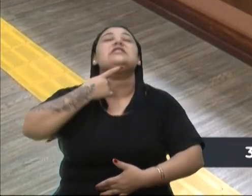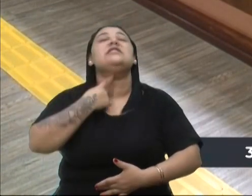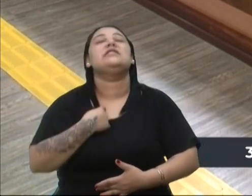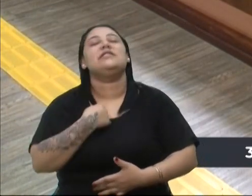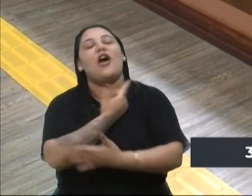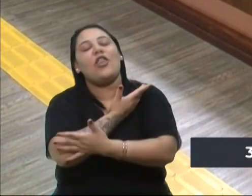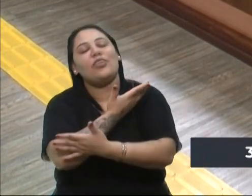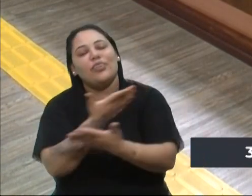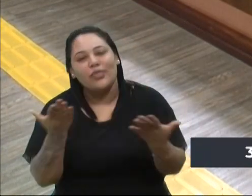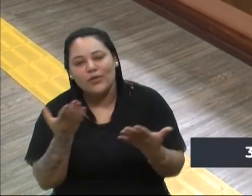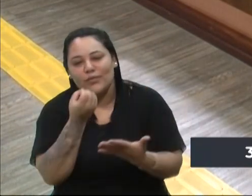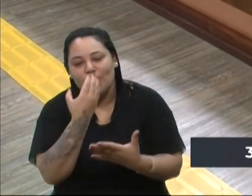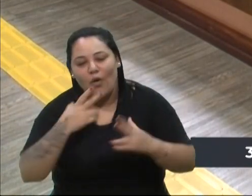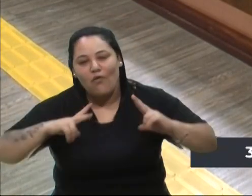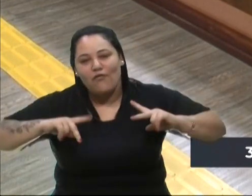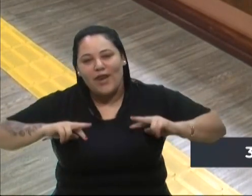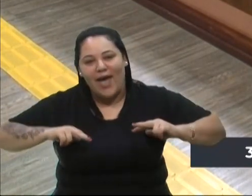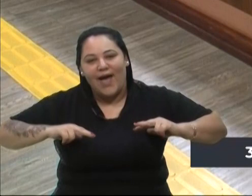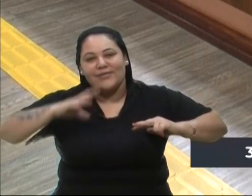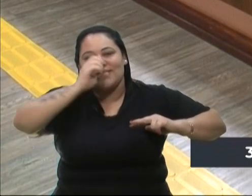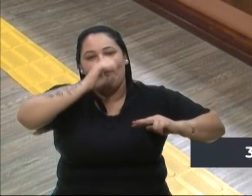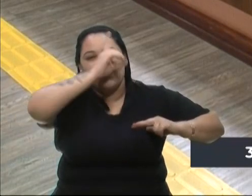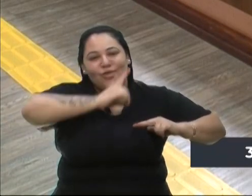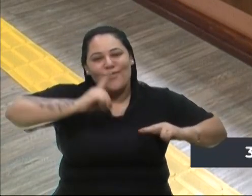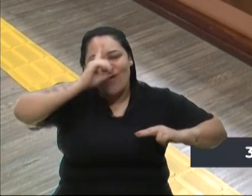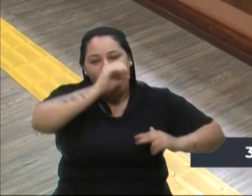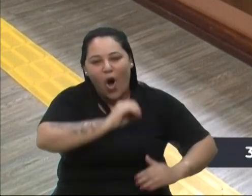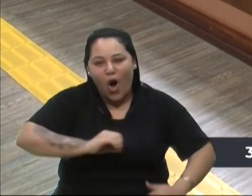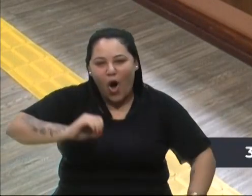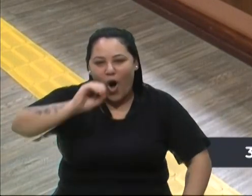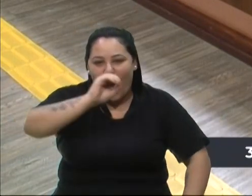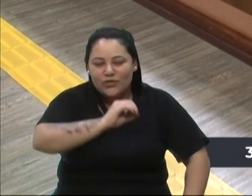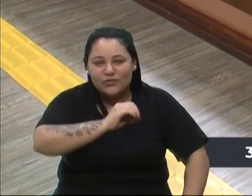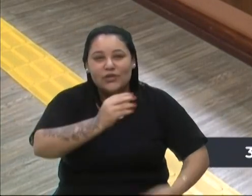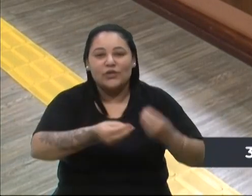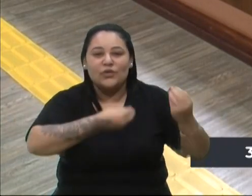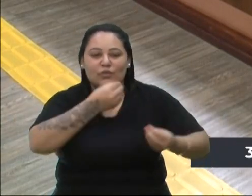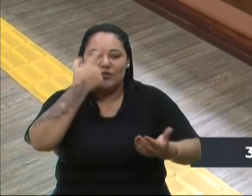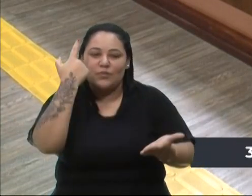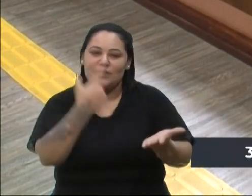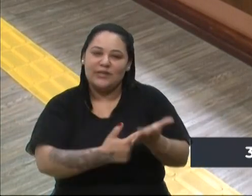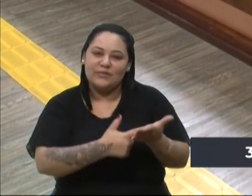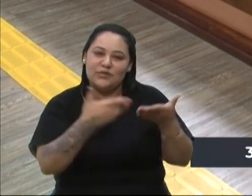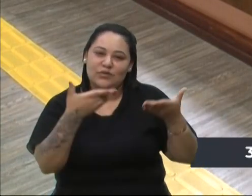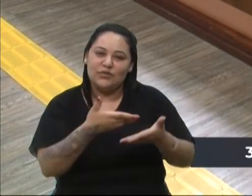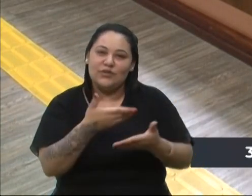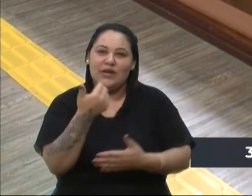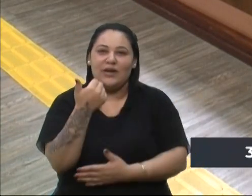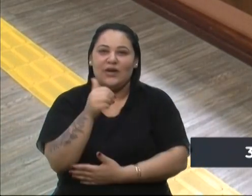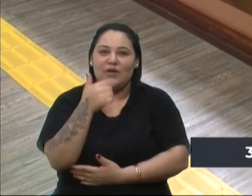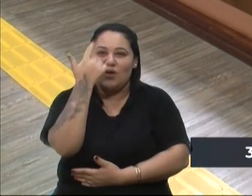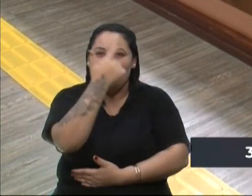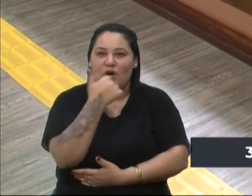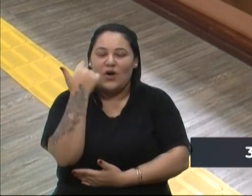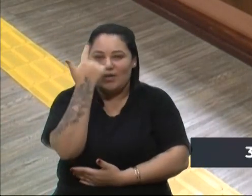um bom feriado e um ótimo final de semana. E conforme combinamos, às 11 horas em